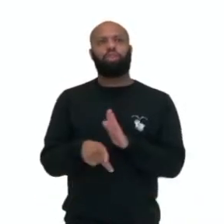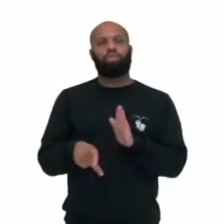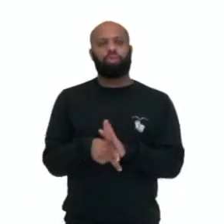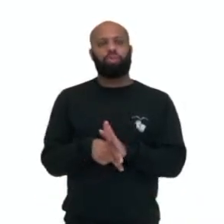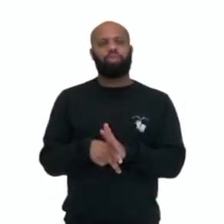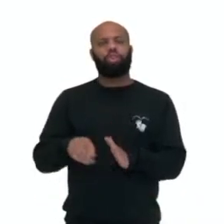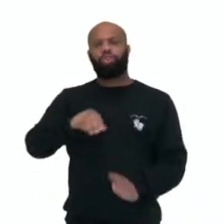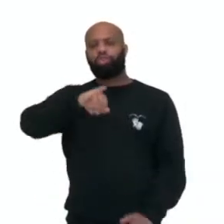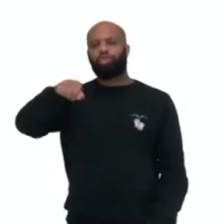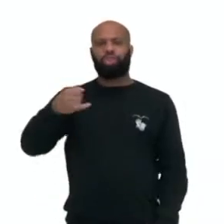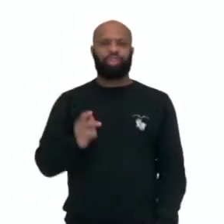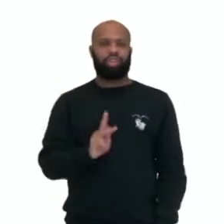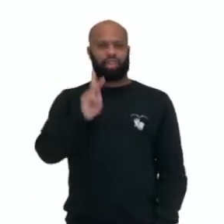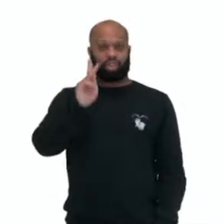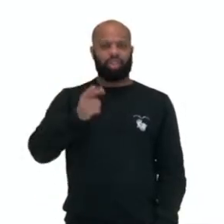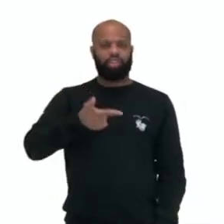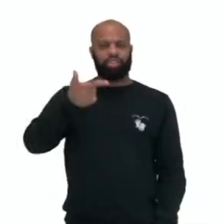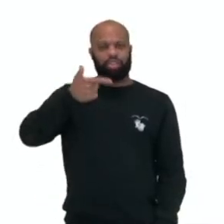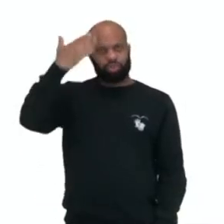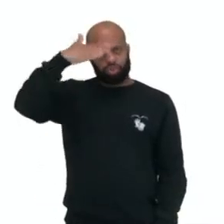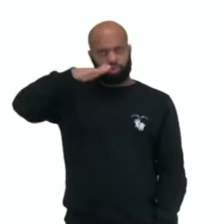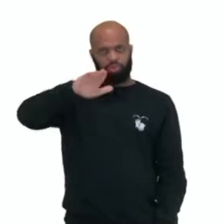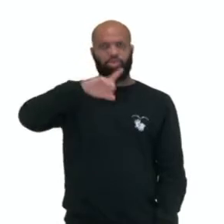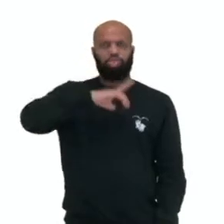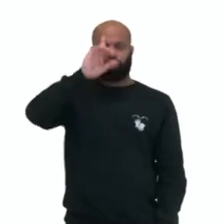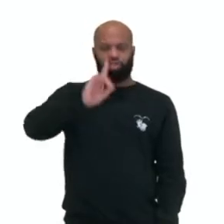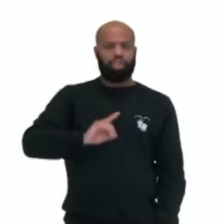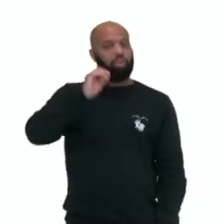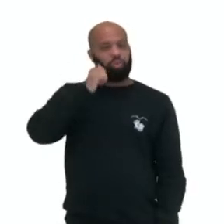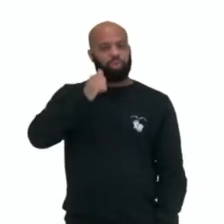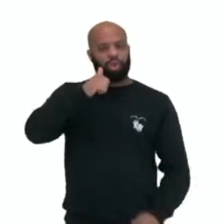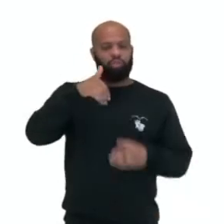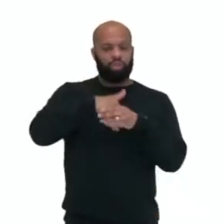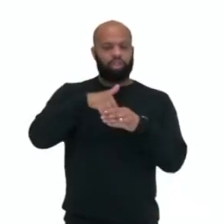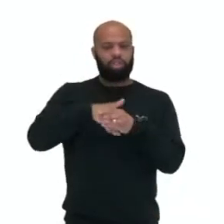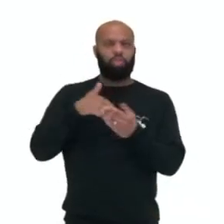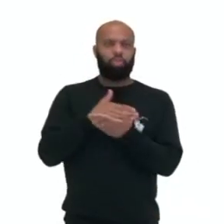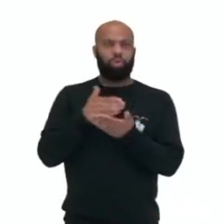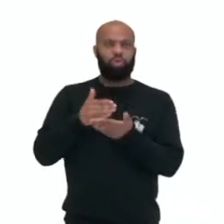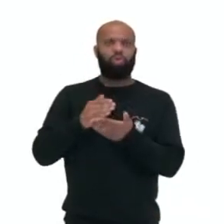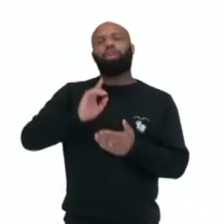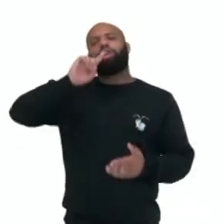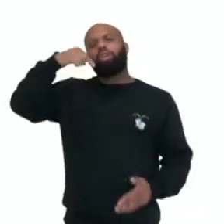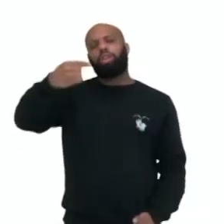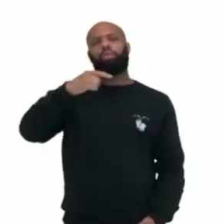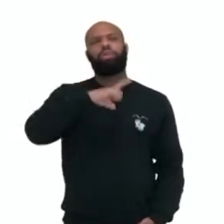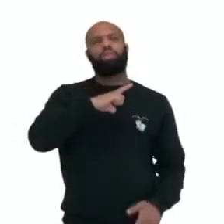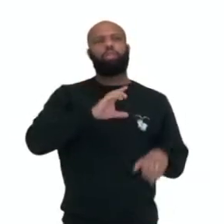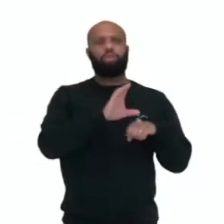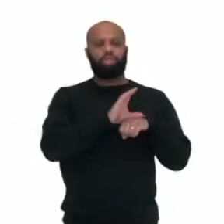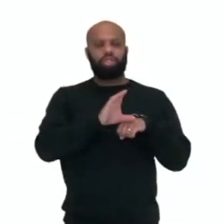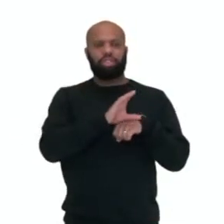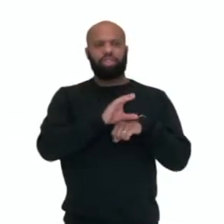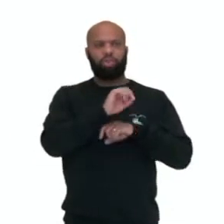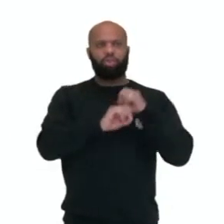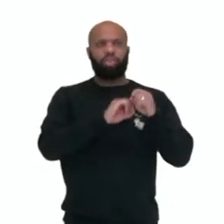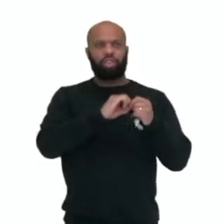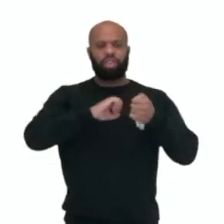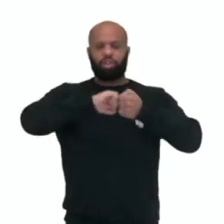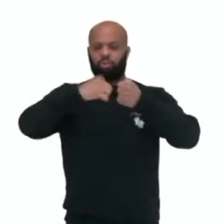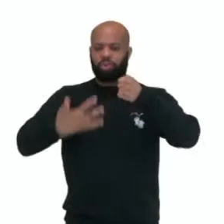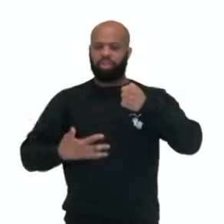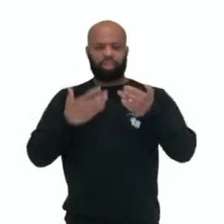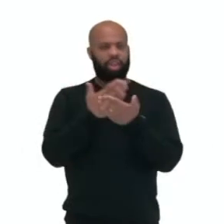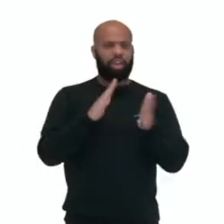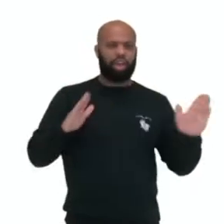Vargas, na chamada Segunda República, com o direito das mulheres de votar. Depois, a Constituição que tira a democracia e coloca a